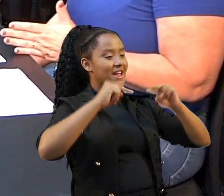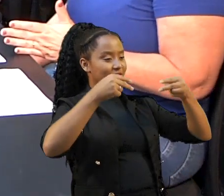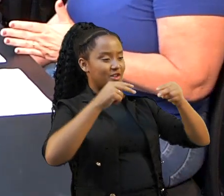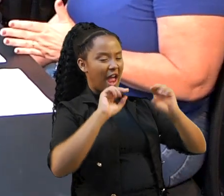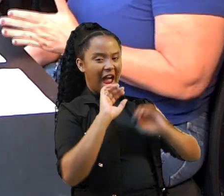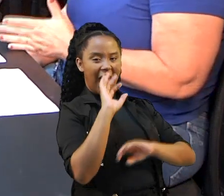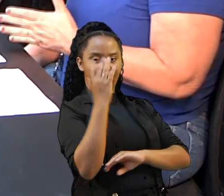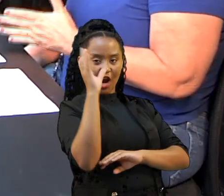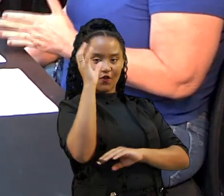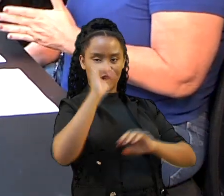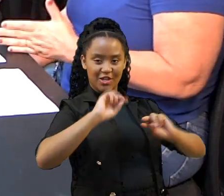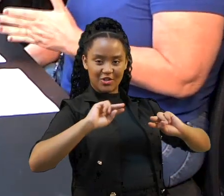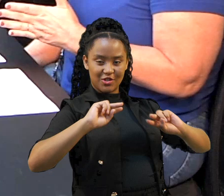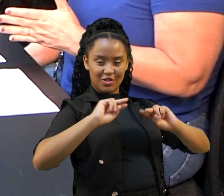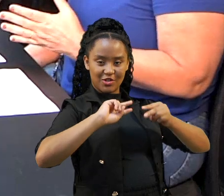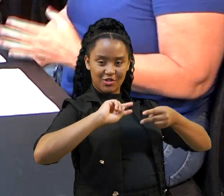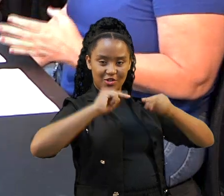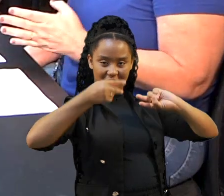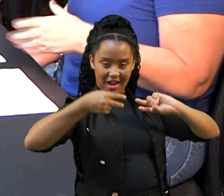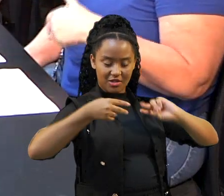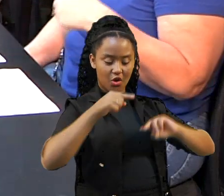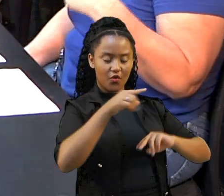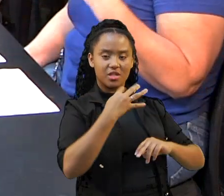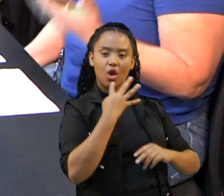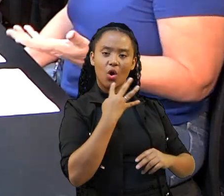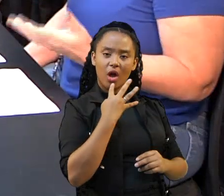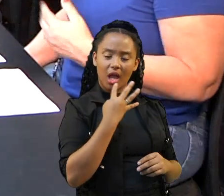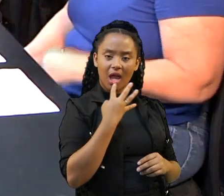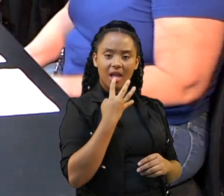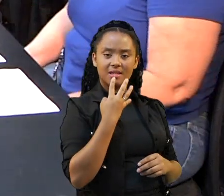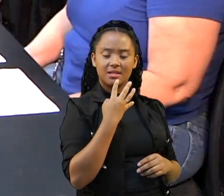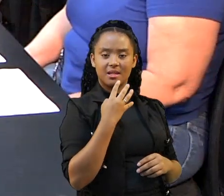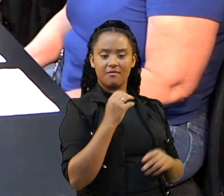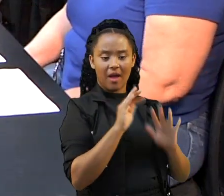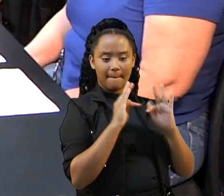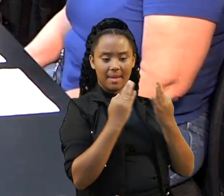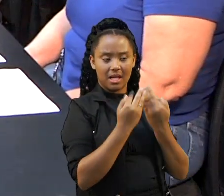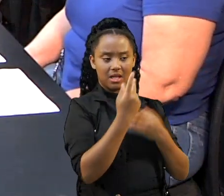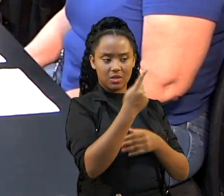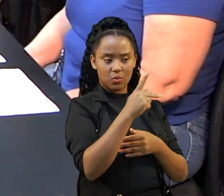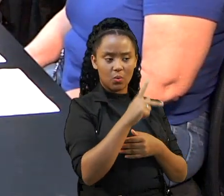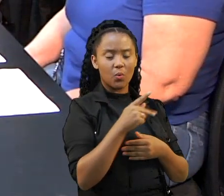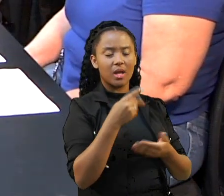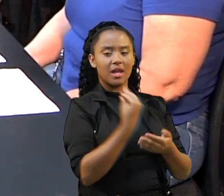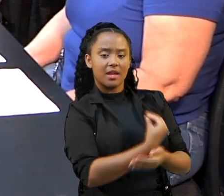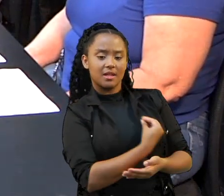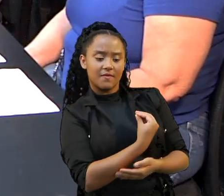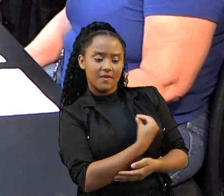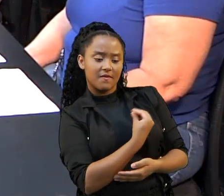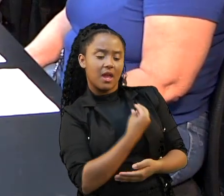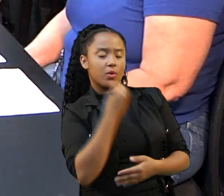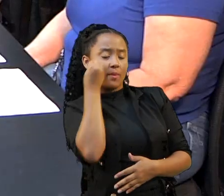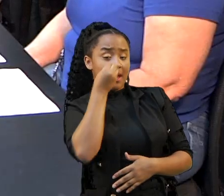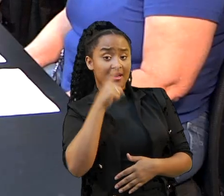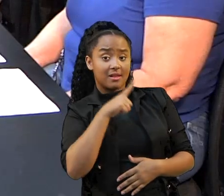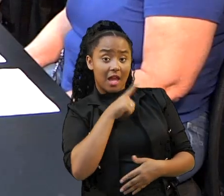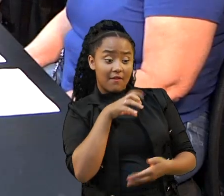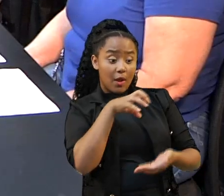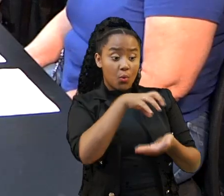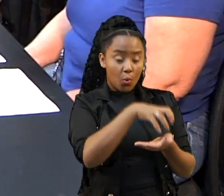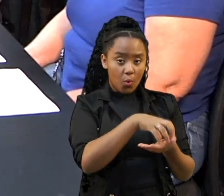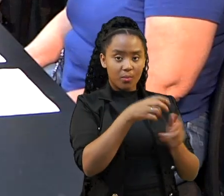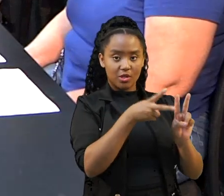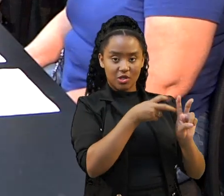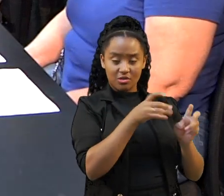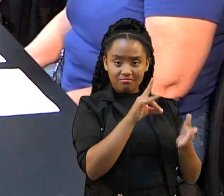você sabe de parentes que viveram em aldeias? Não. De parentes meus, eu não